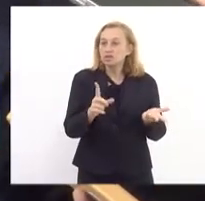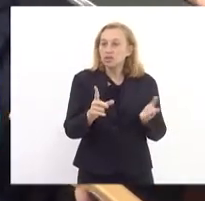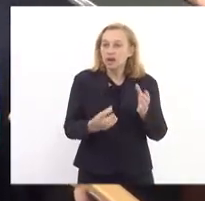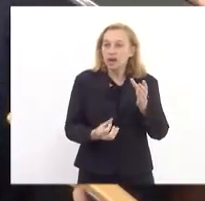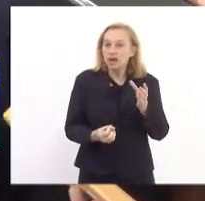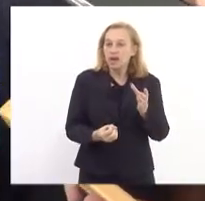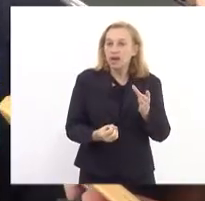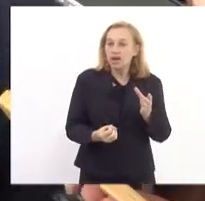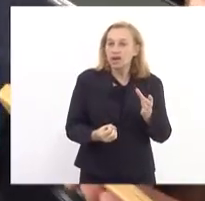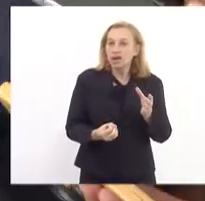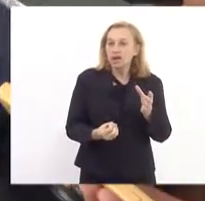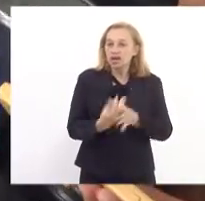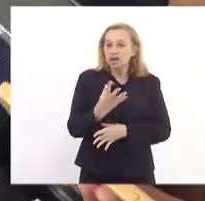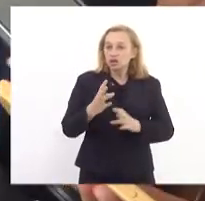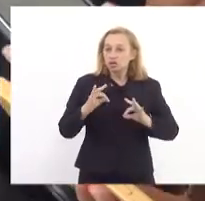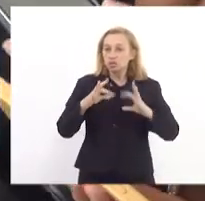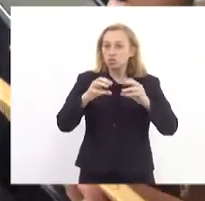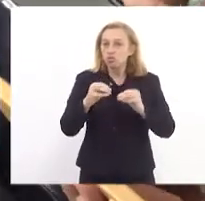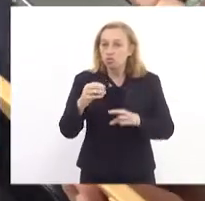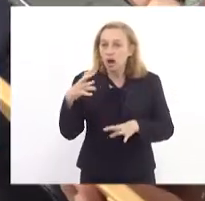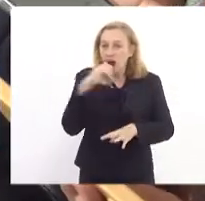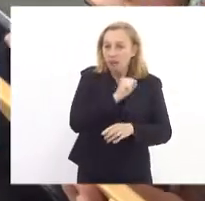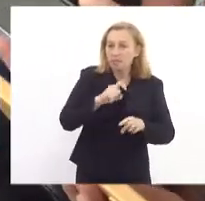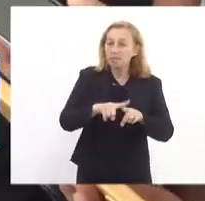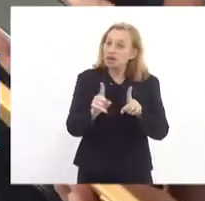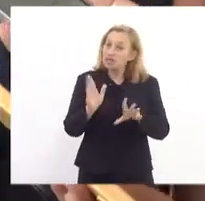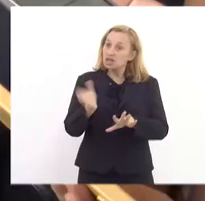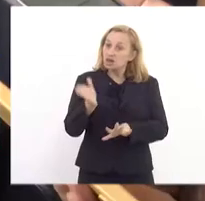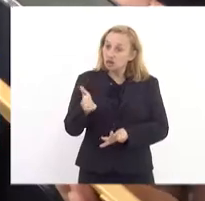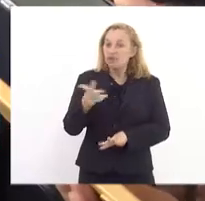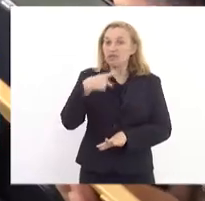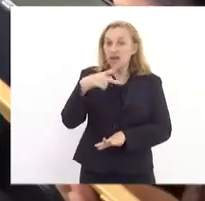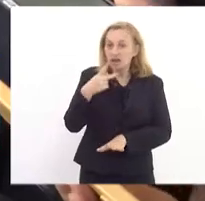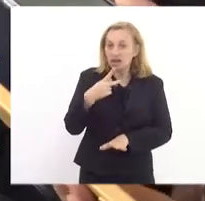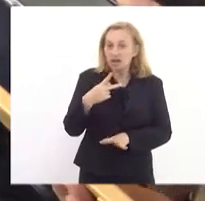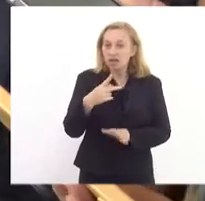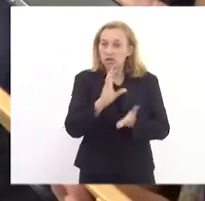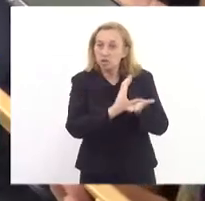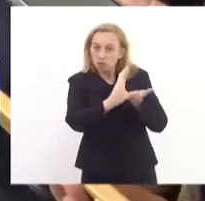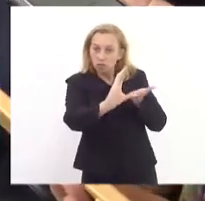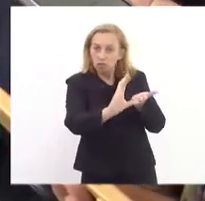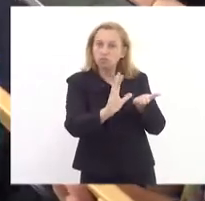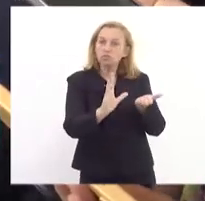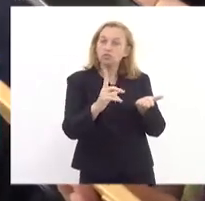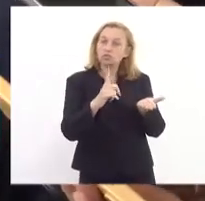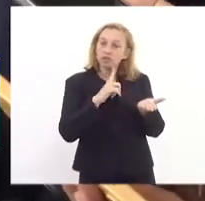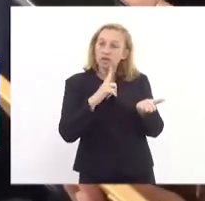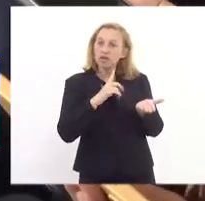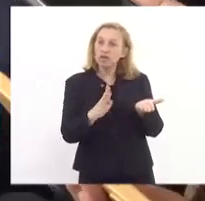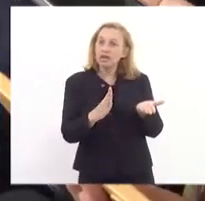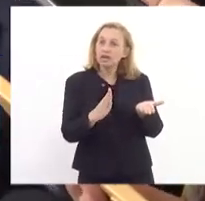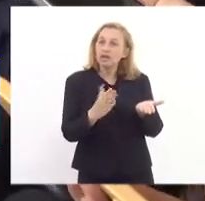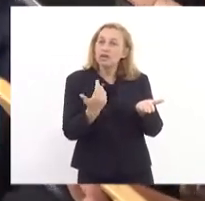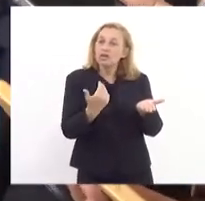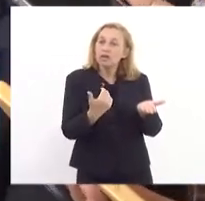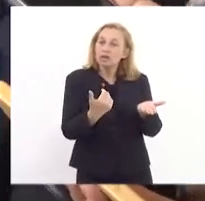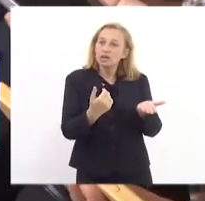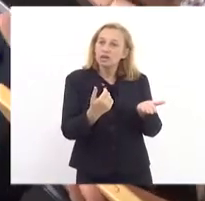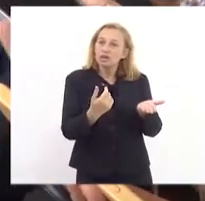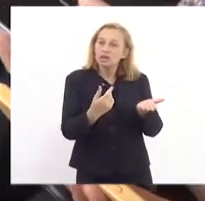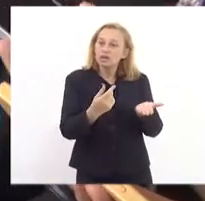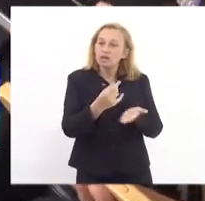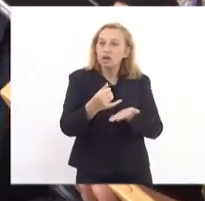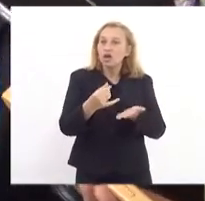é pensada. E como eu disse aqui, o ativo gerado pelos recursos do fundo, ele poderá vir a capitalizar